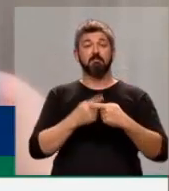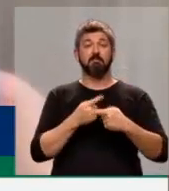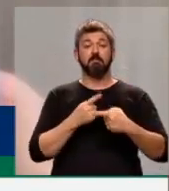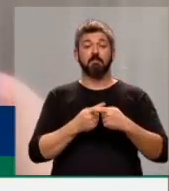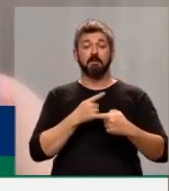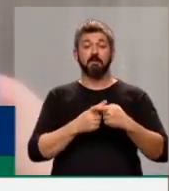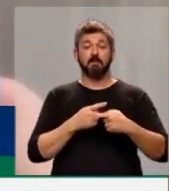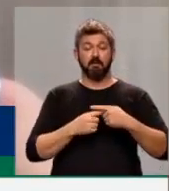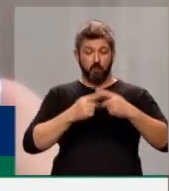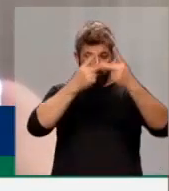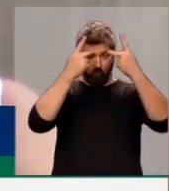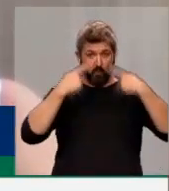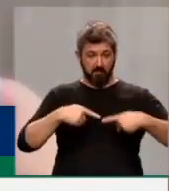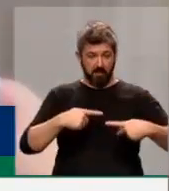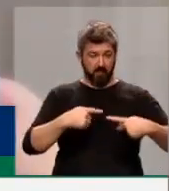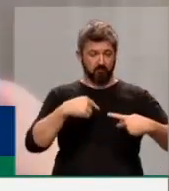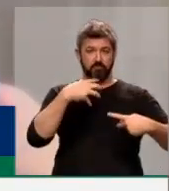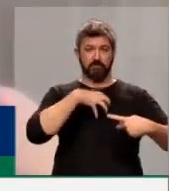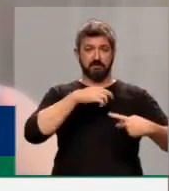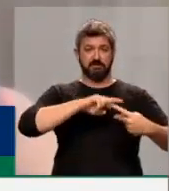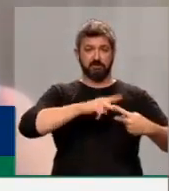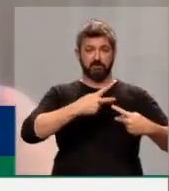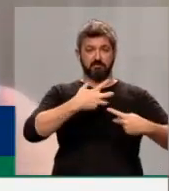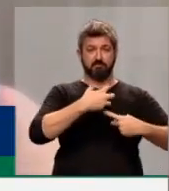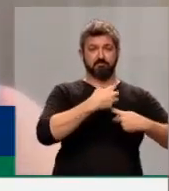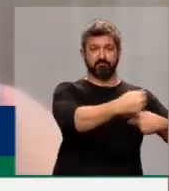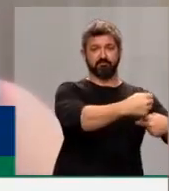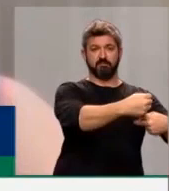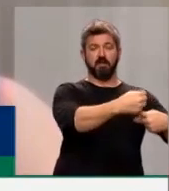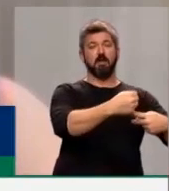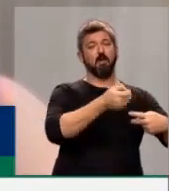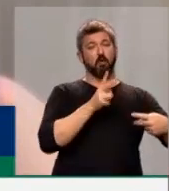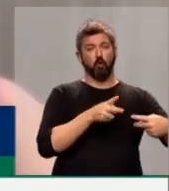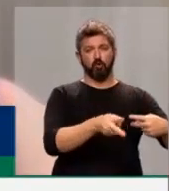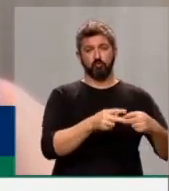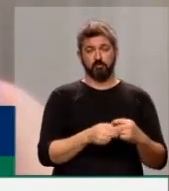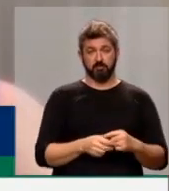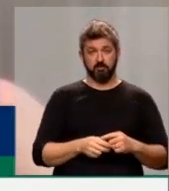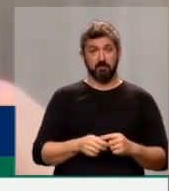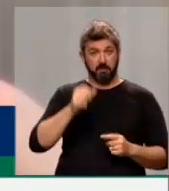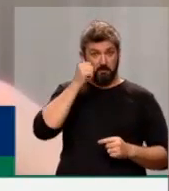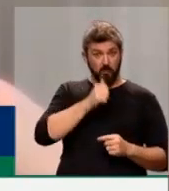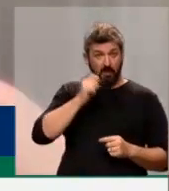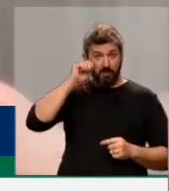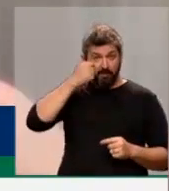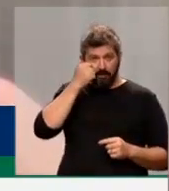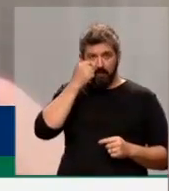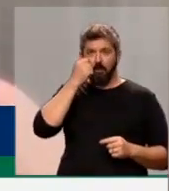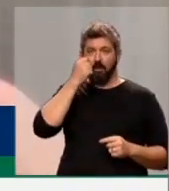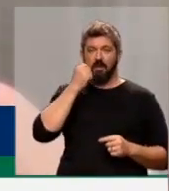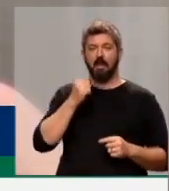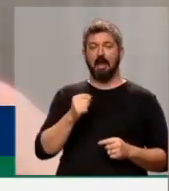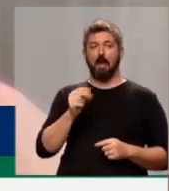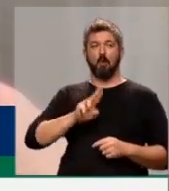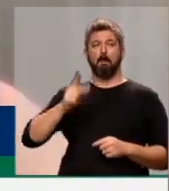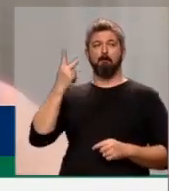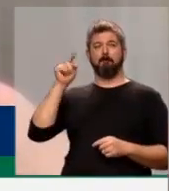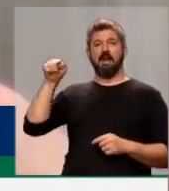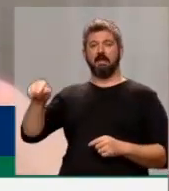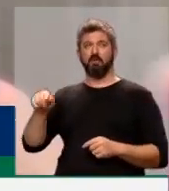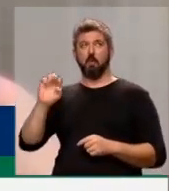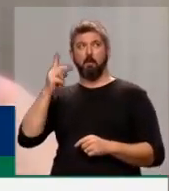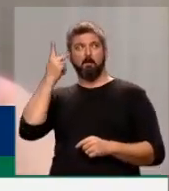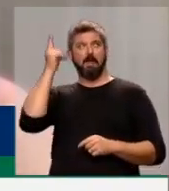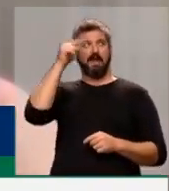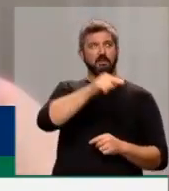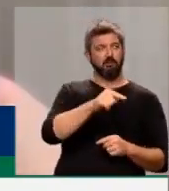de desumanização do nosso corpo se mantém. Da mulher negra, que serve para isso ou para aquilo, do homem negro, que